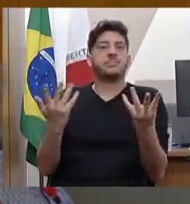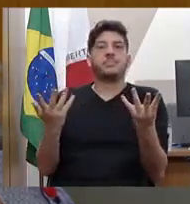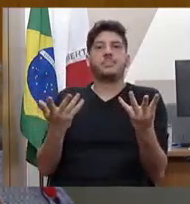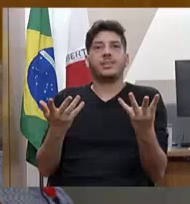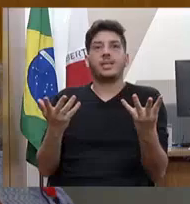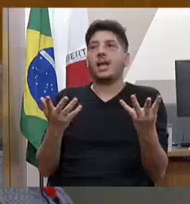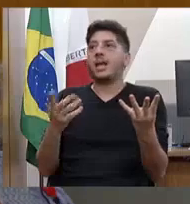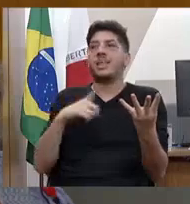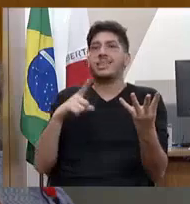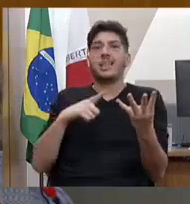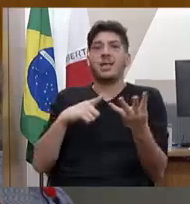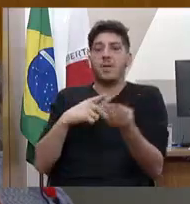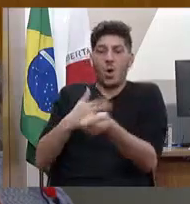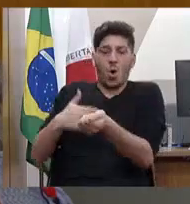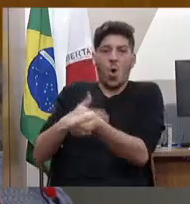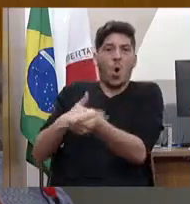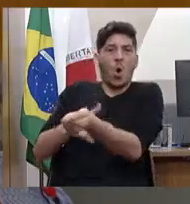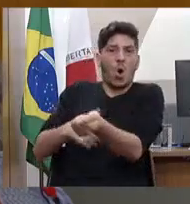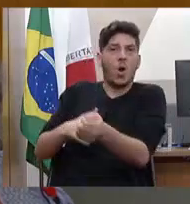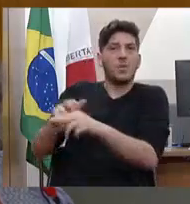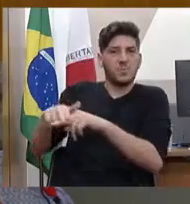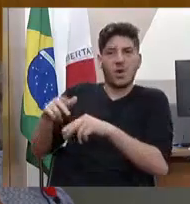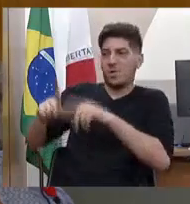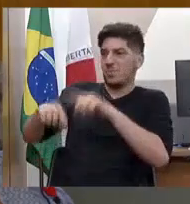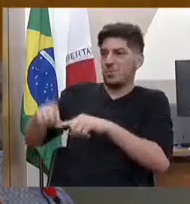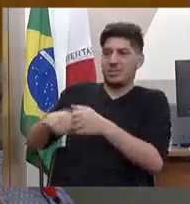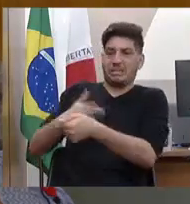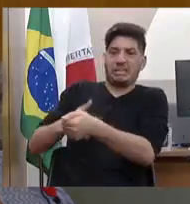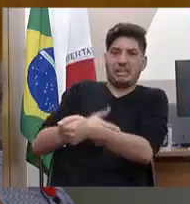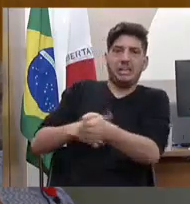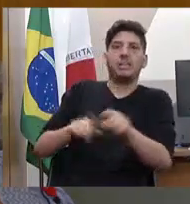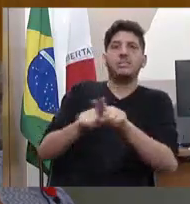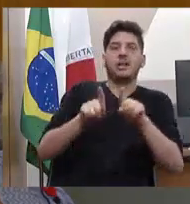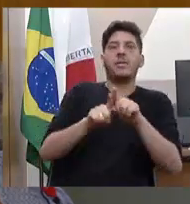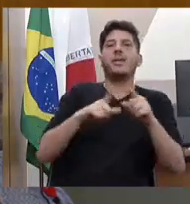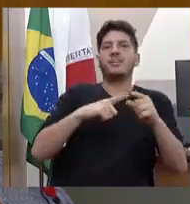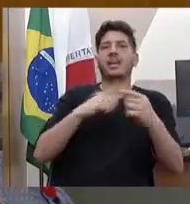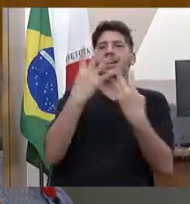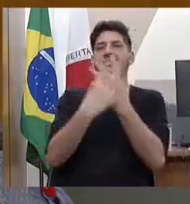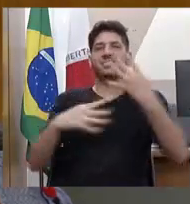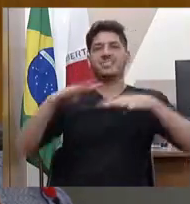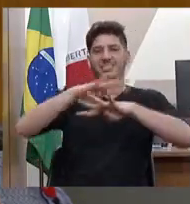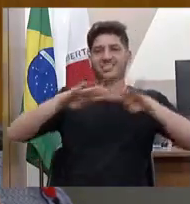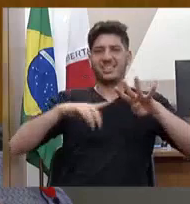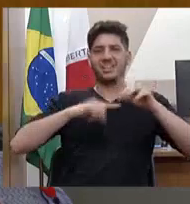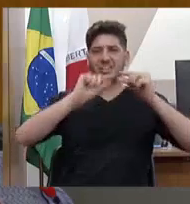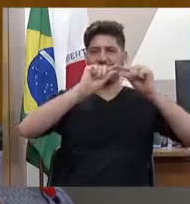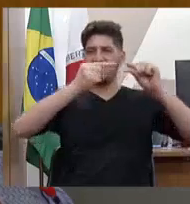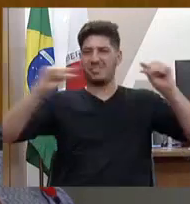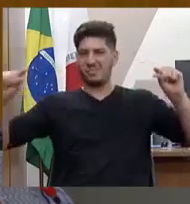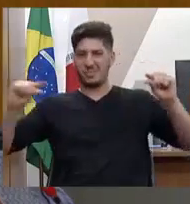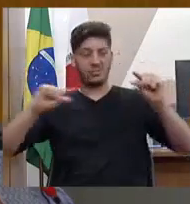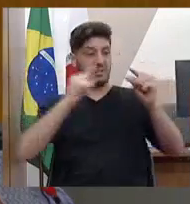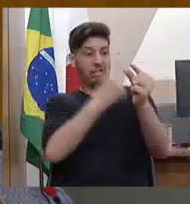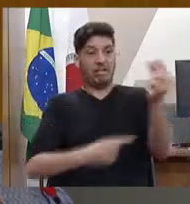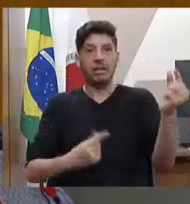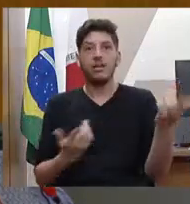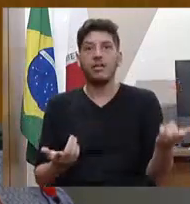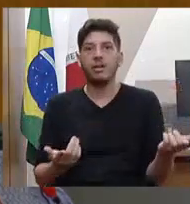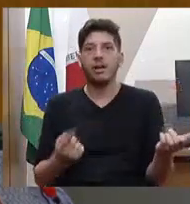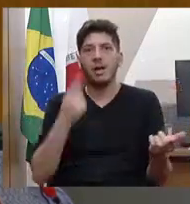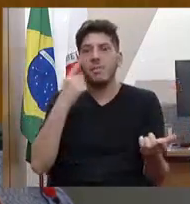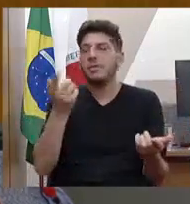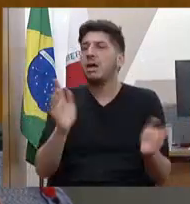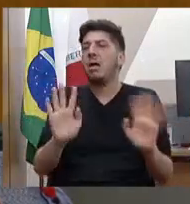pequenos cortes e ferramentas de Arame e vários outros eles nem consideram isso como